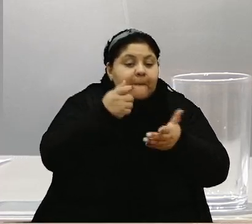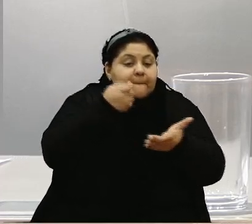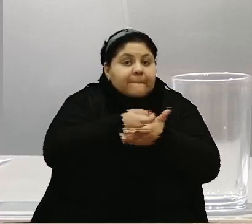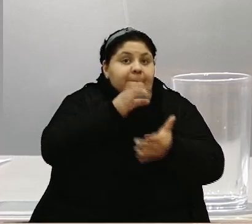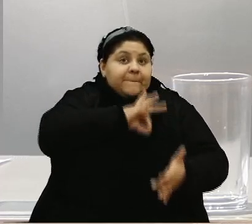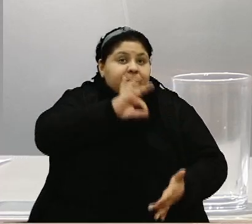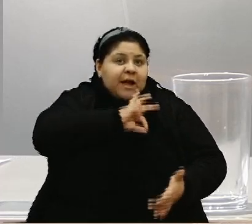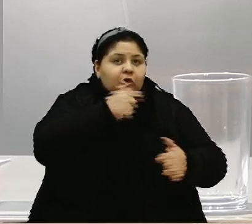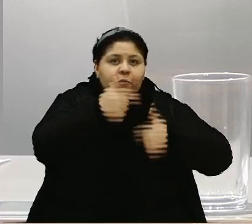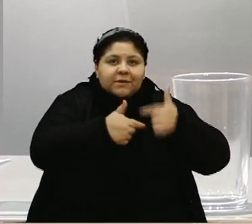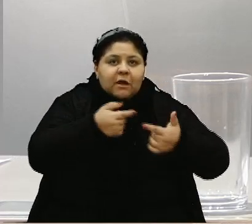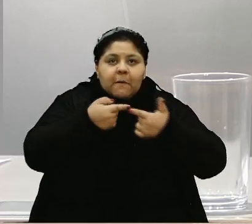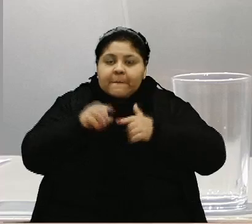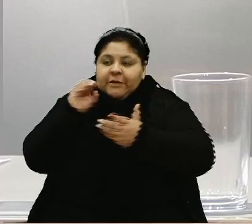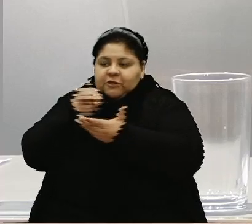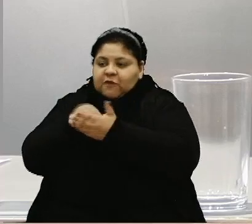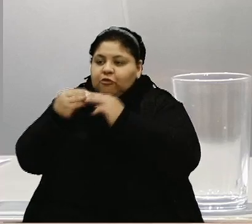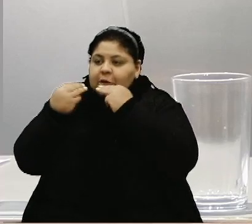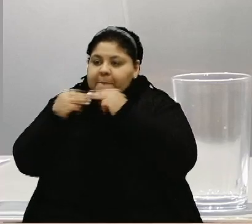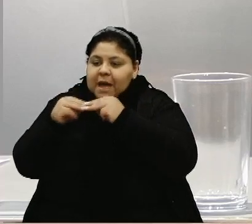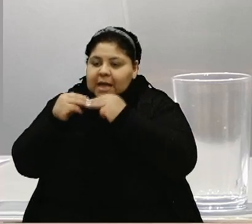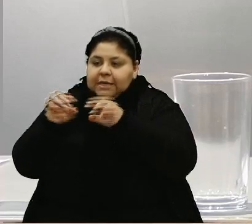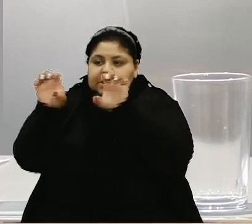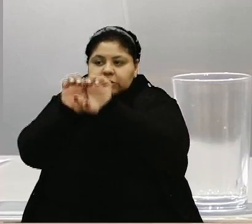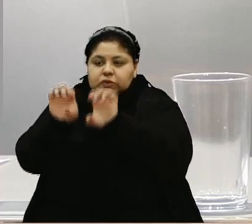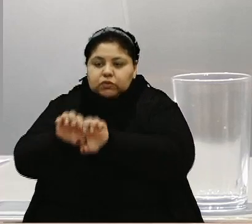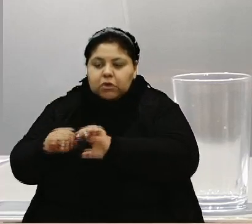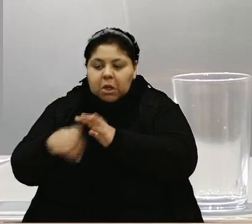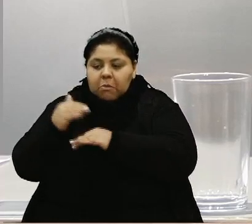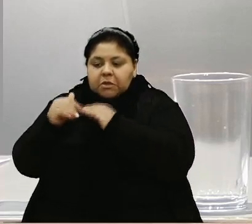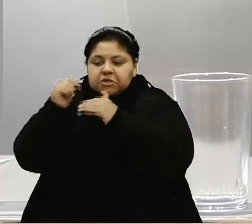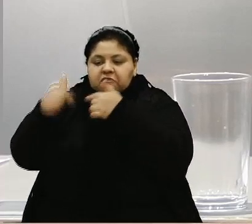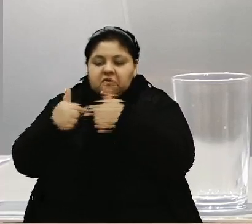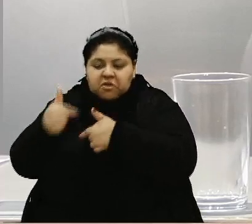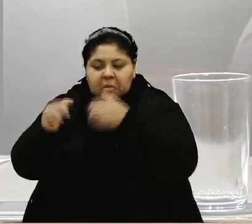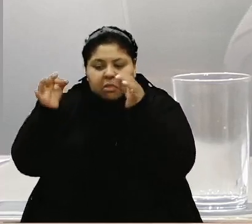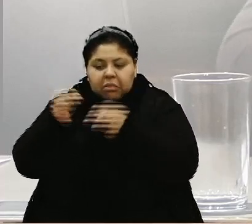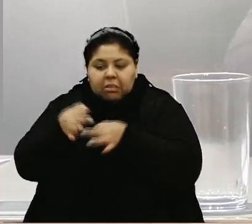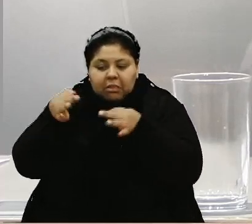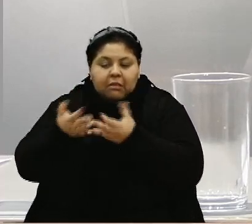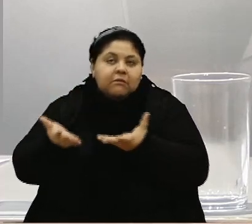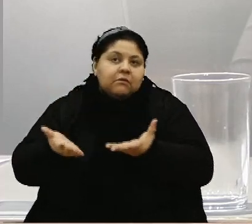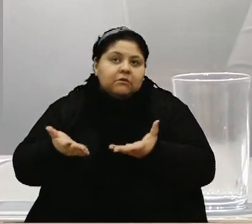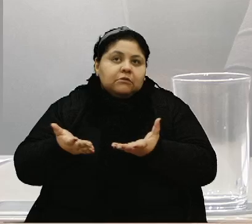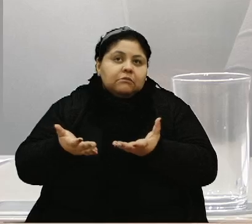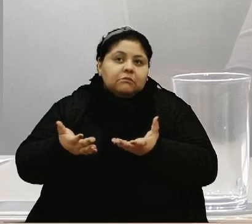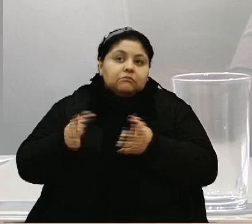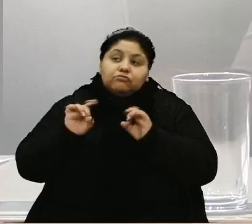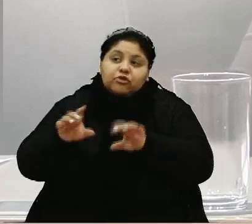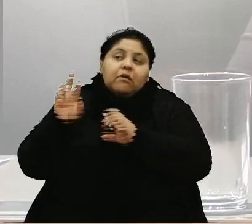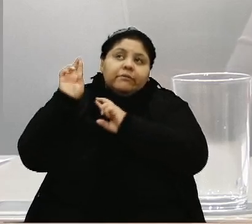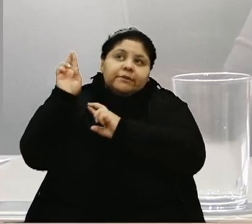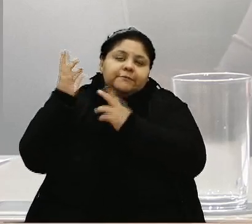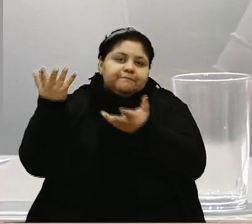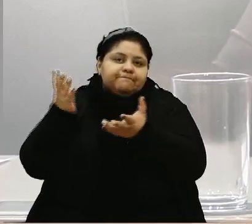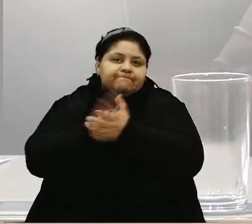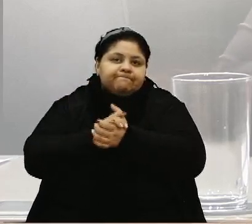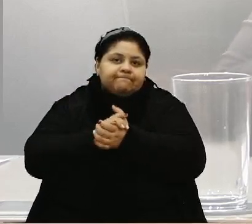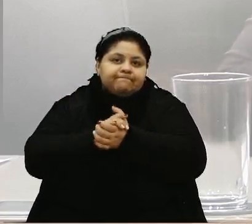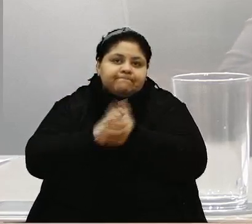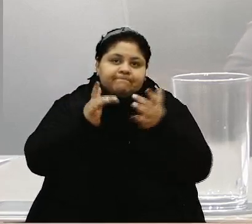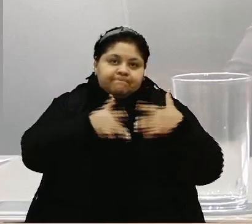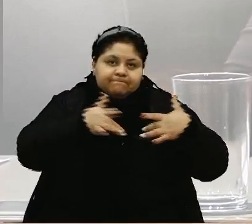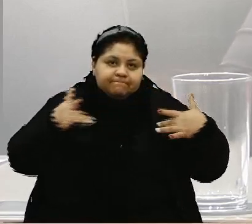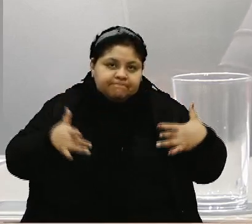se não tem máquinas, não tem infraestrutura para desenvolver o seu trabalho na excelência, eles ficam na expectativa. Então, a minha solidariedade